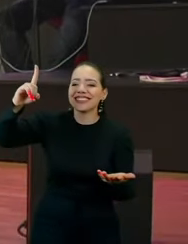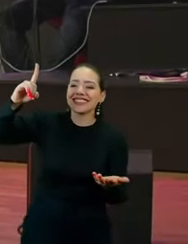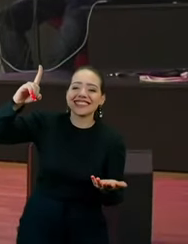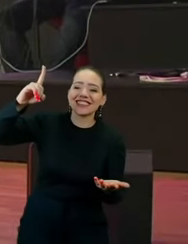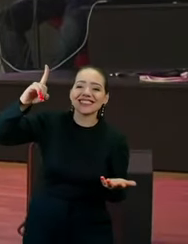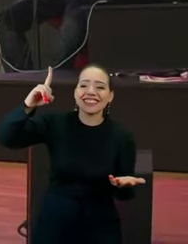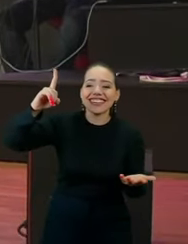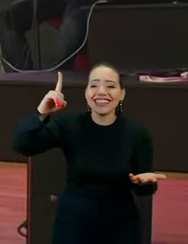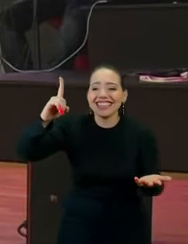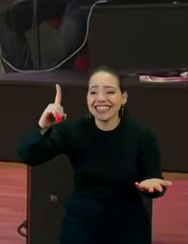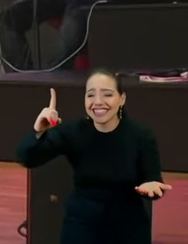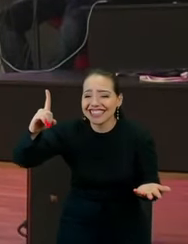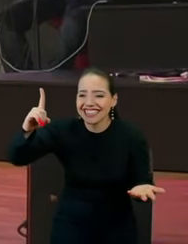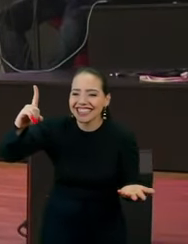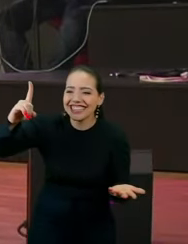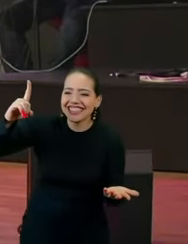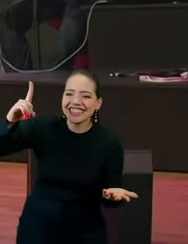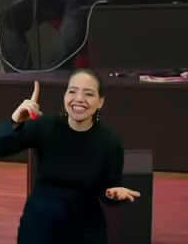luz